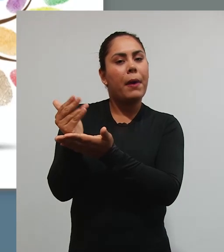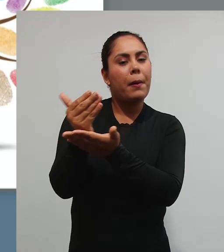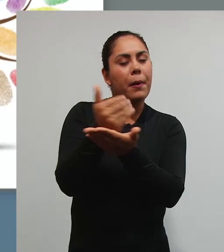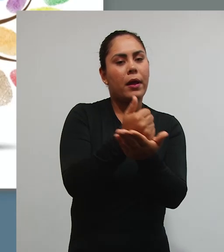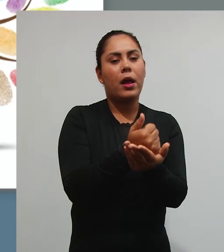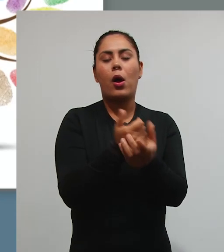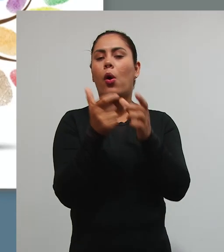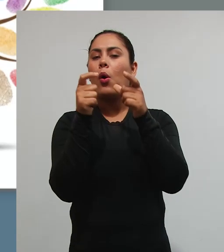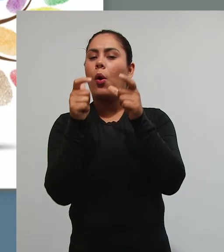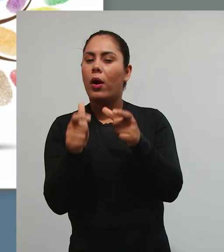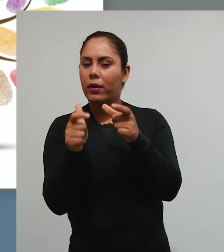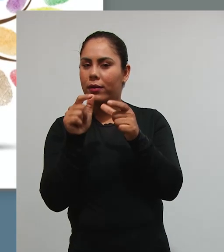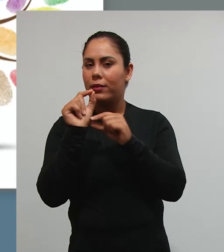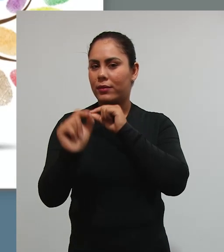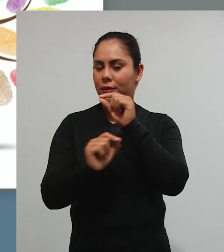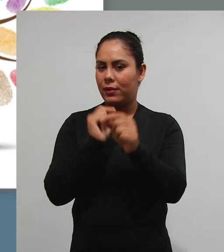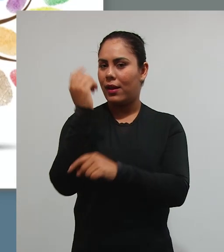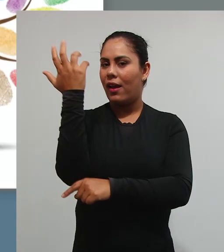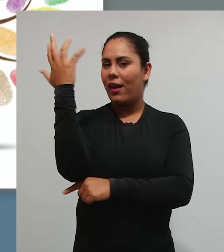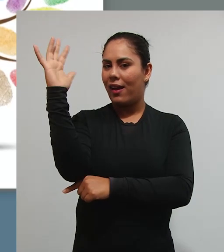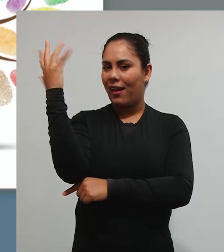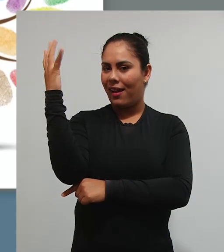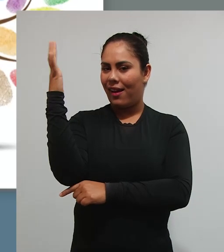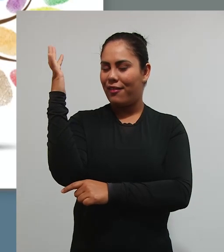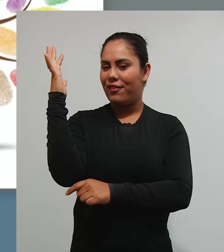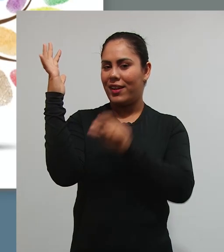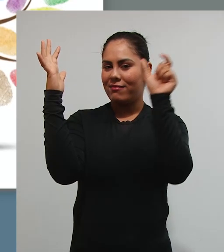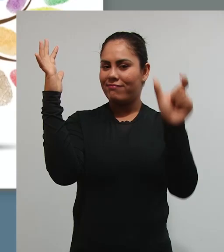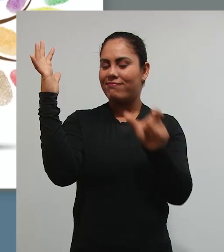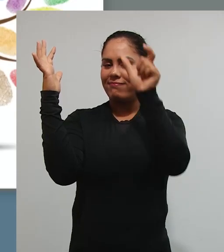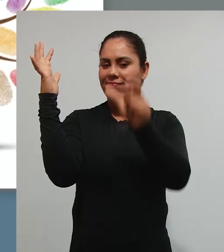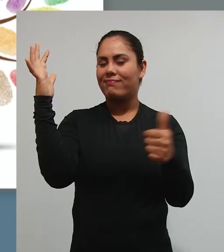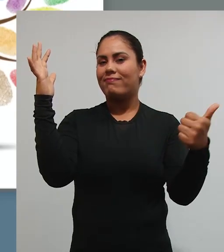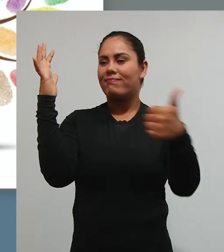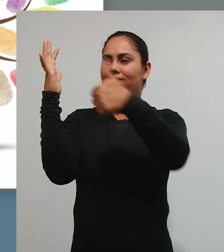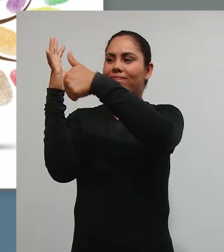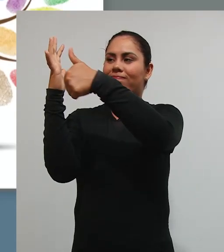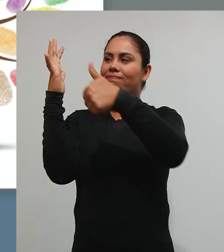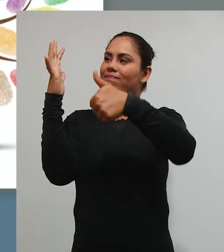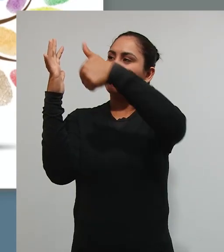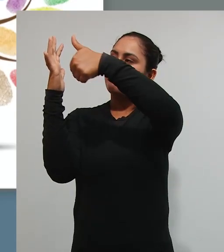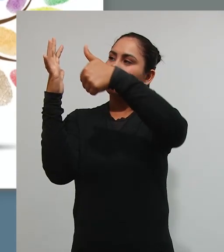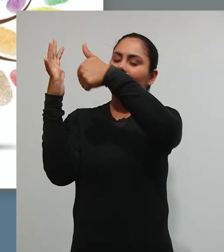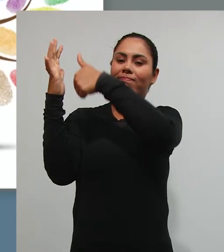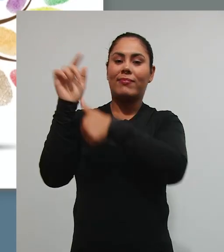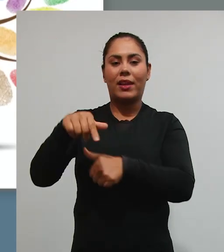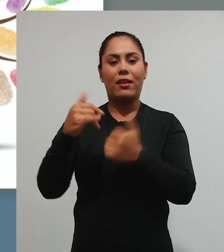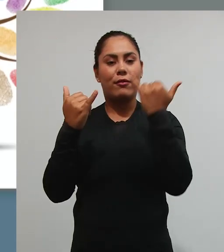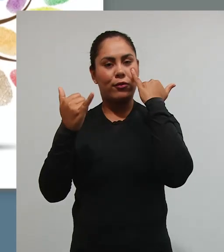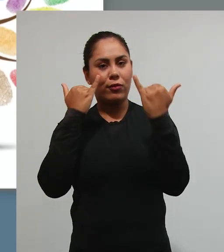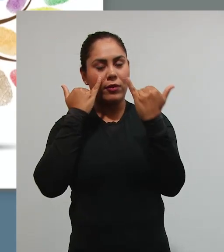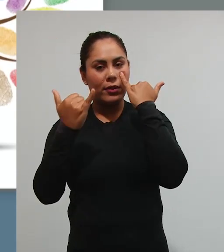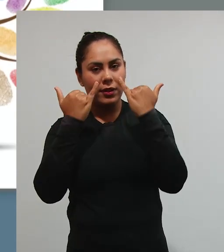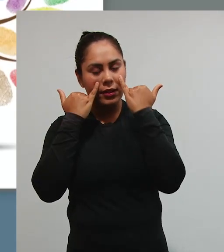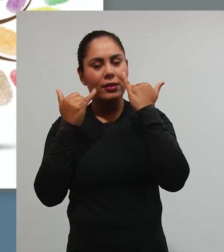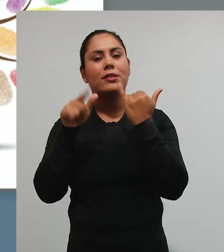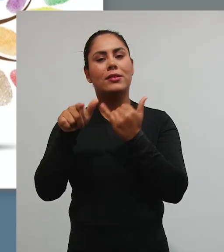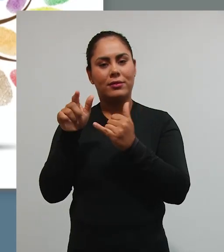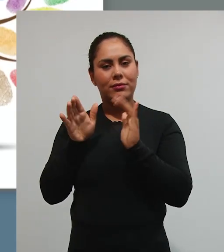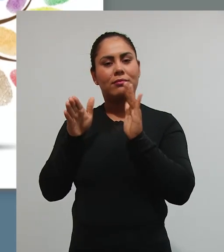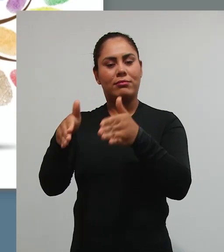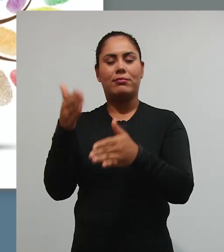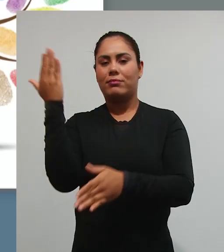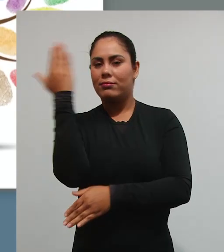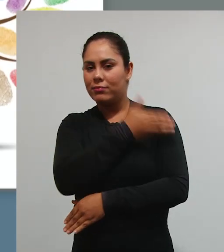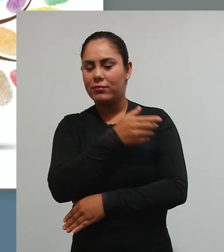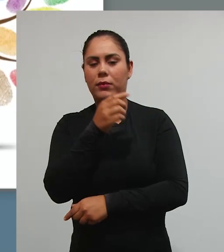de evidências começa onde? Começa na nossa árvore de digitais, né? O ideal é que as formações se baseiem na coleta